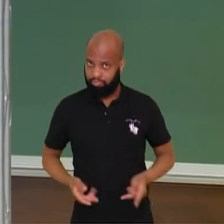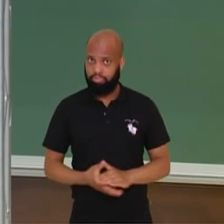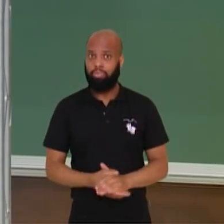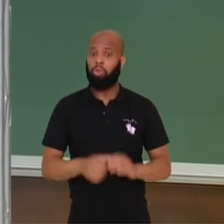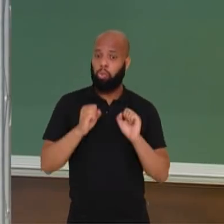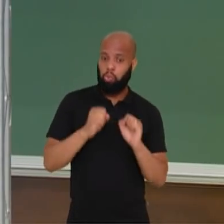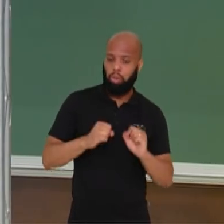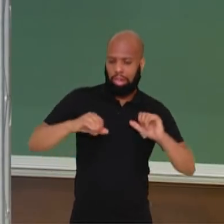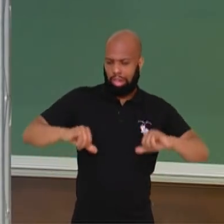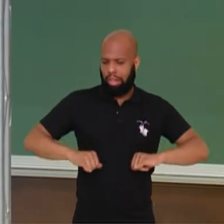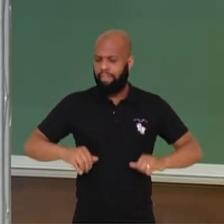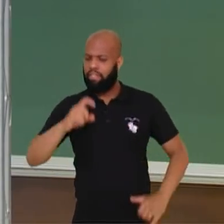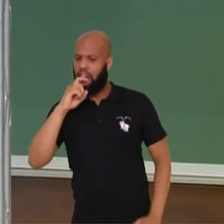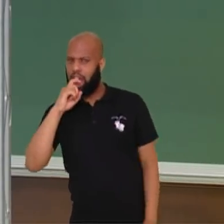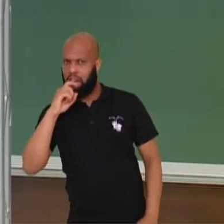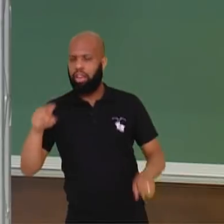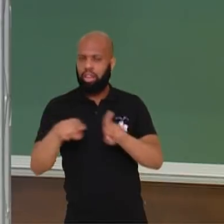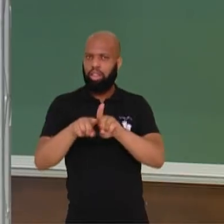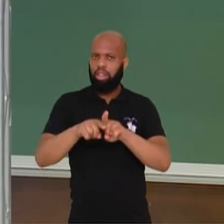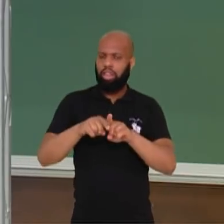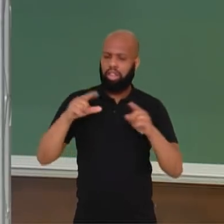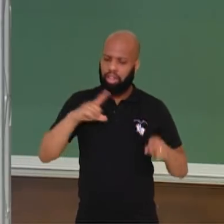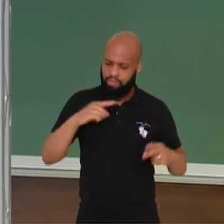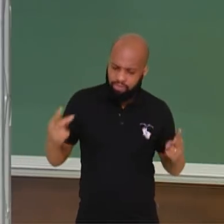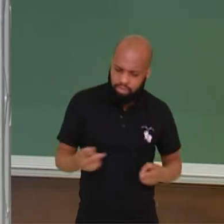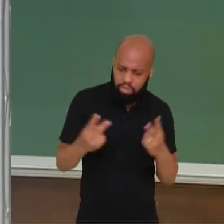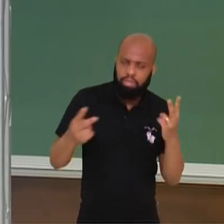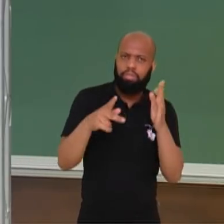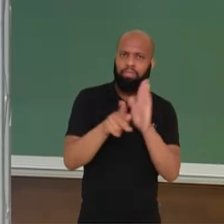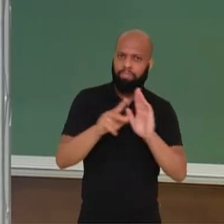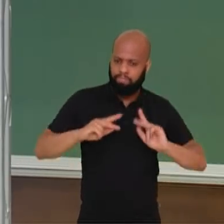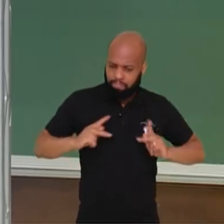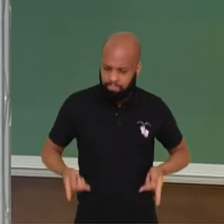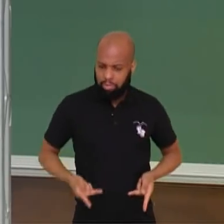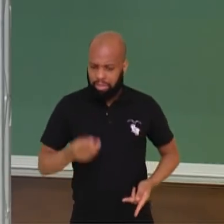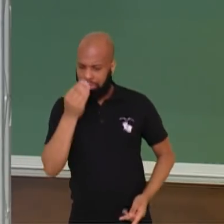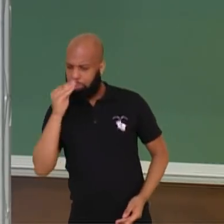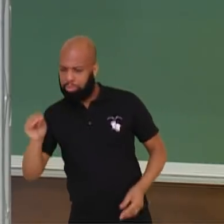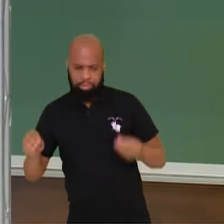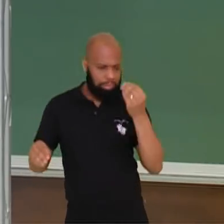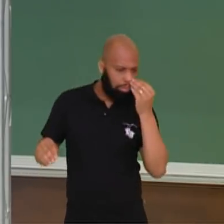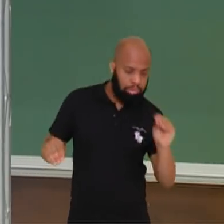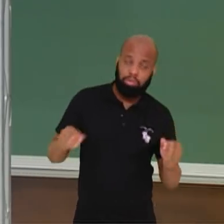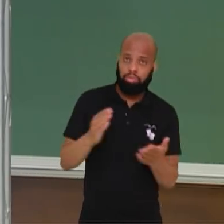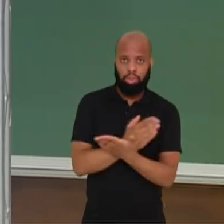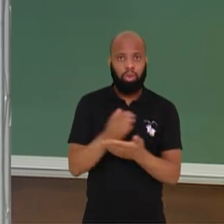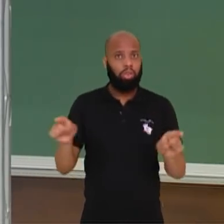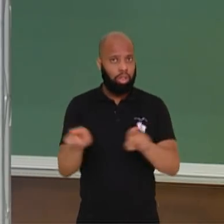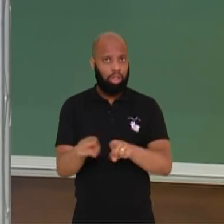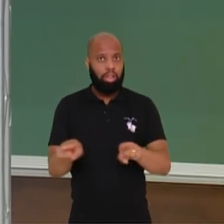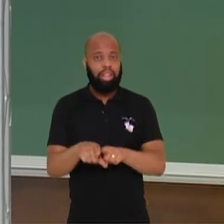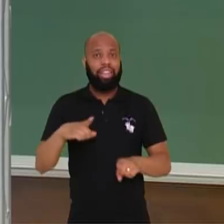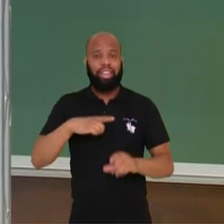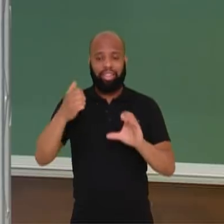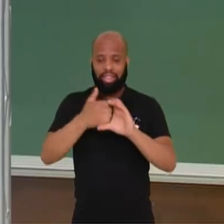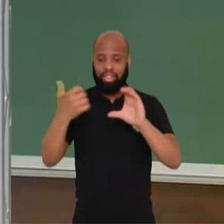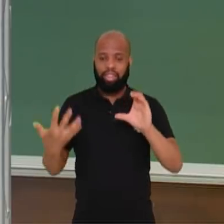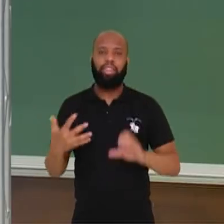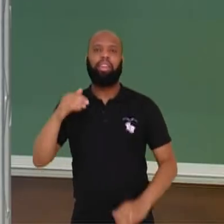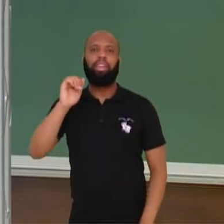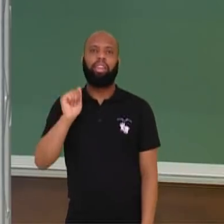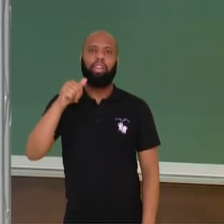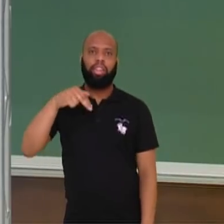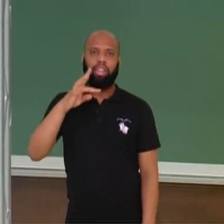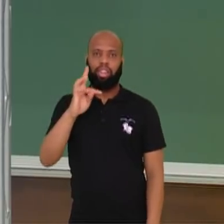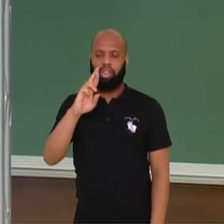Eles podem sofrer inveja, eles valorizam os seres humanos e desprezam outros, eles têm características